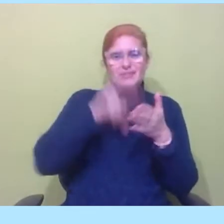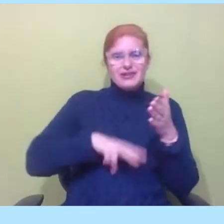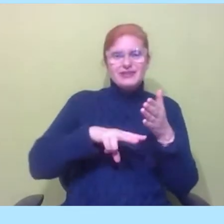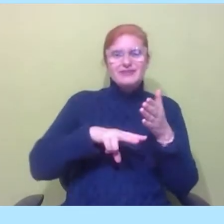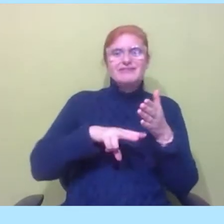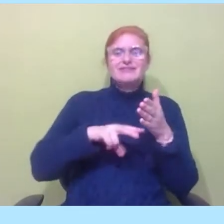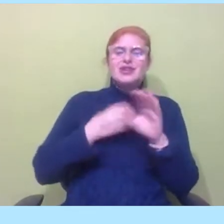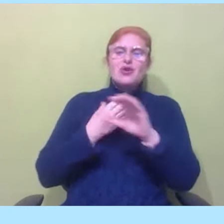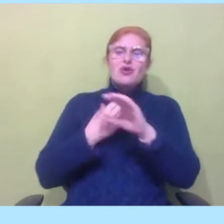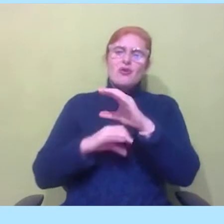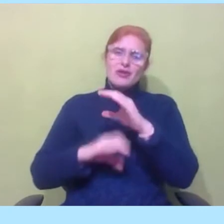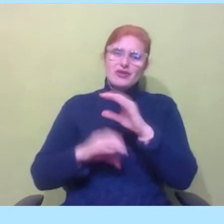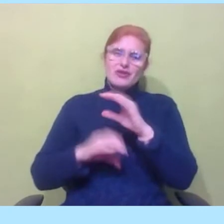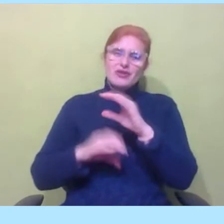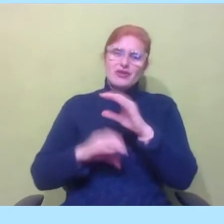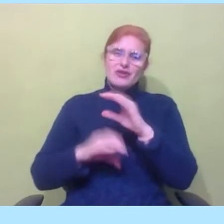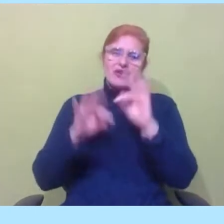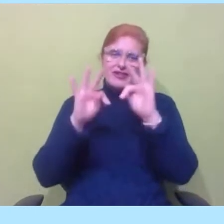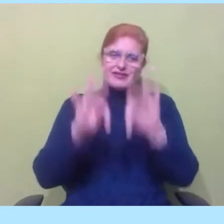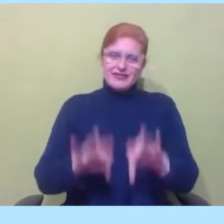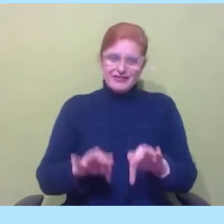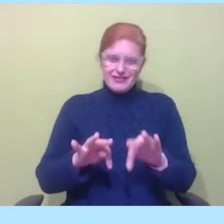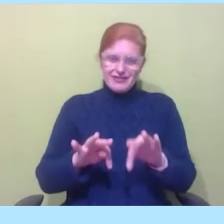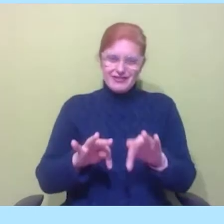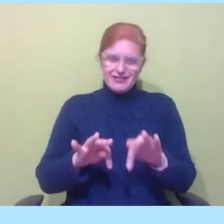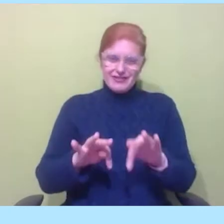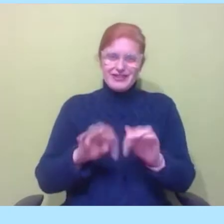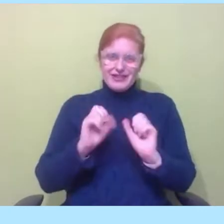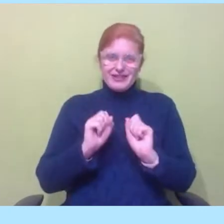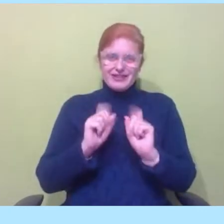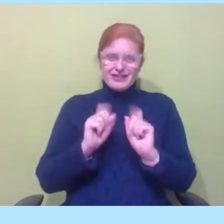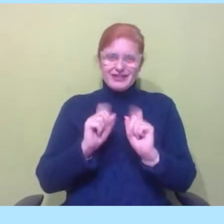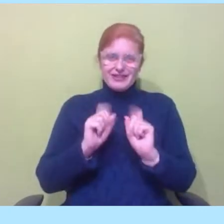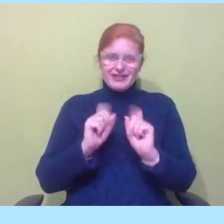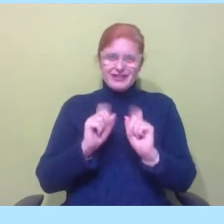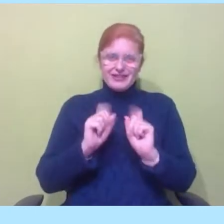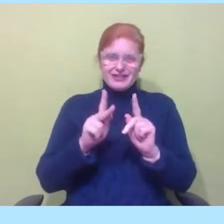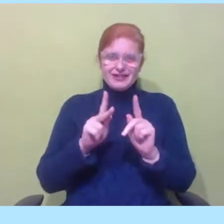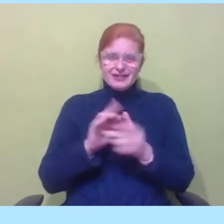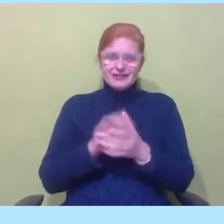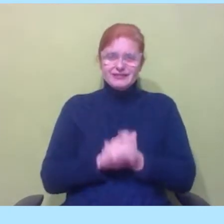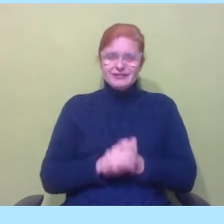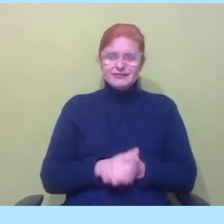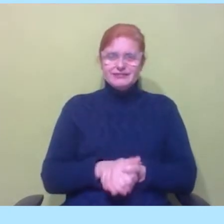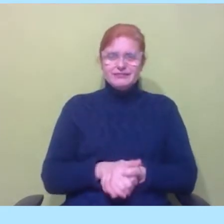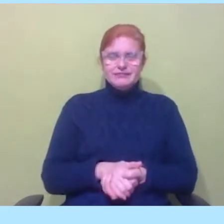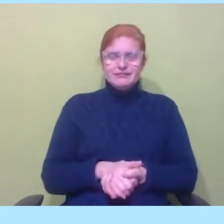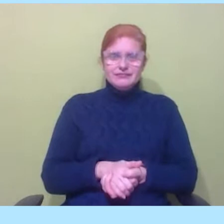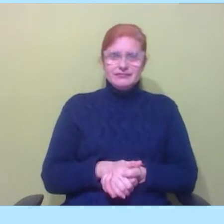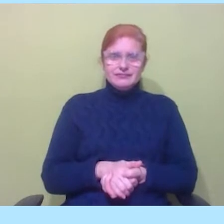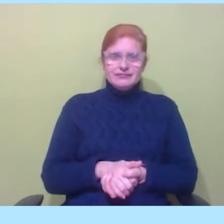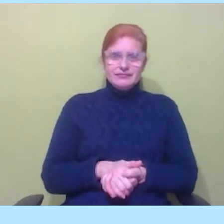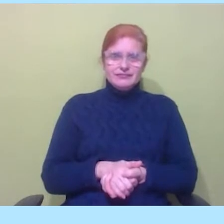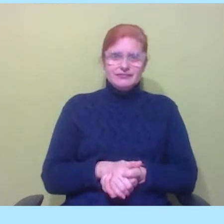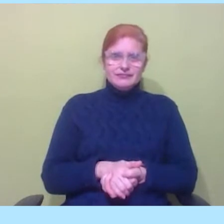e termina com os comentários finais. Abro agora para a Tica fazer esses comentários.